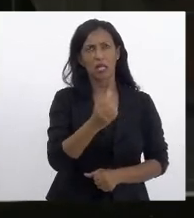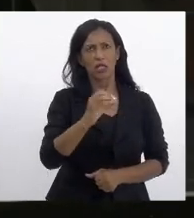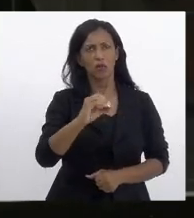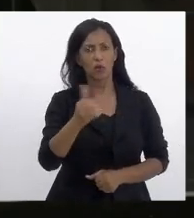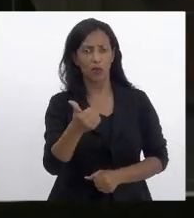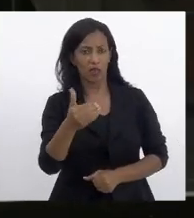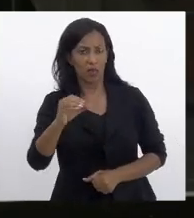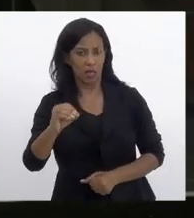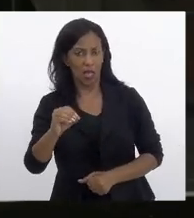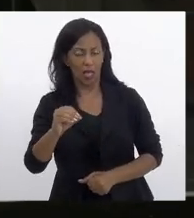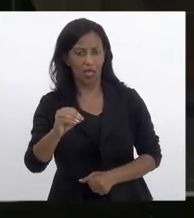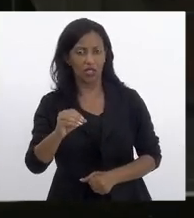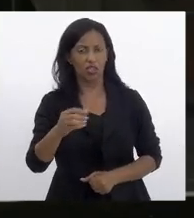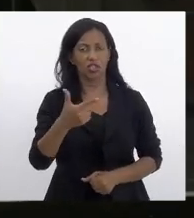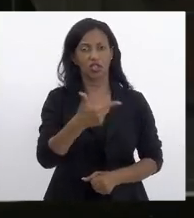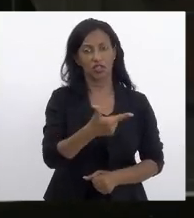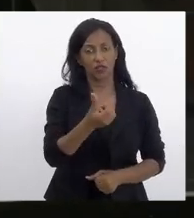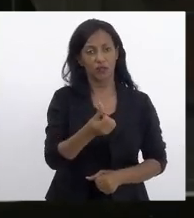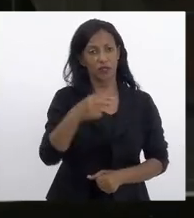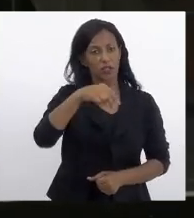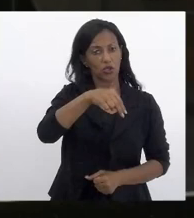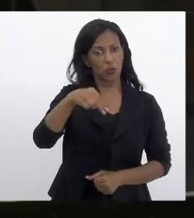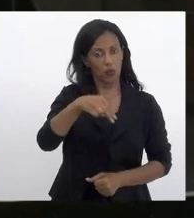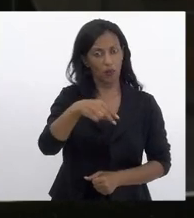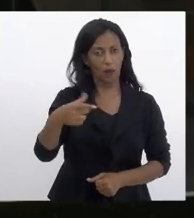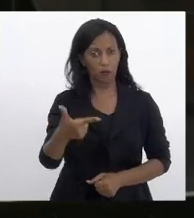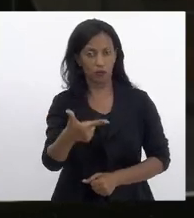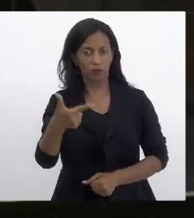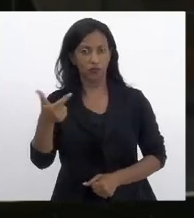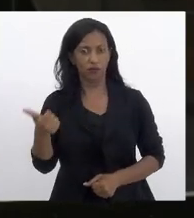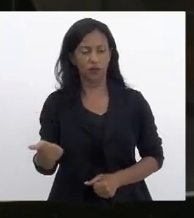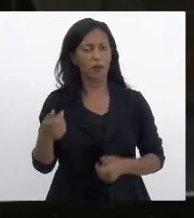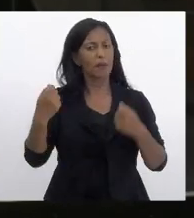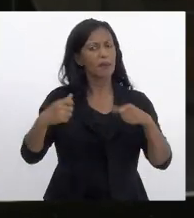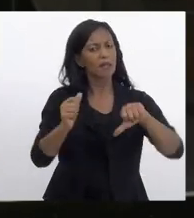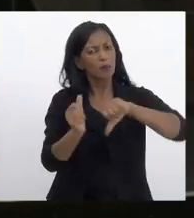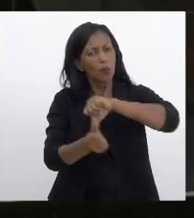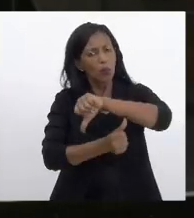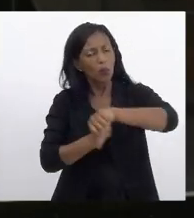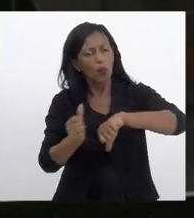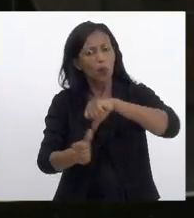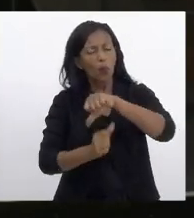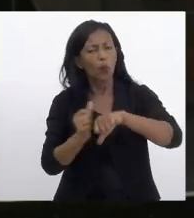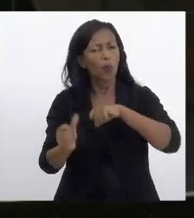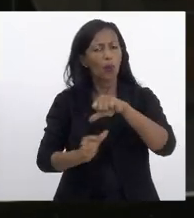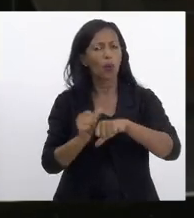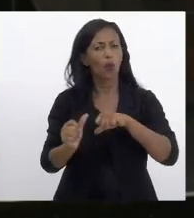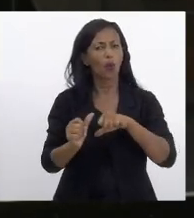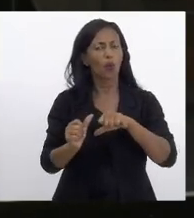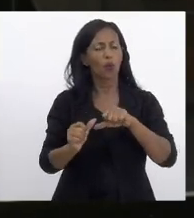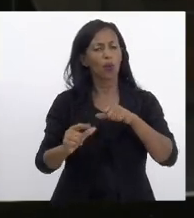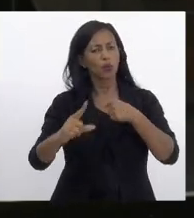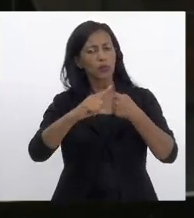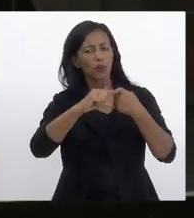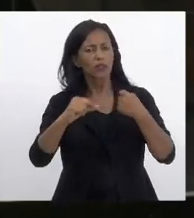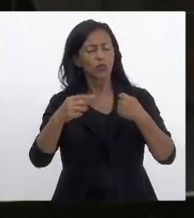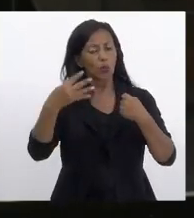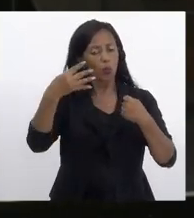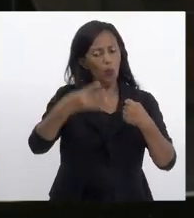6.010, de 26 de novembro de 21, tem que ser modificada, no mínimo, no seu artigo